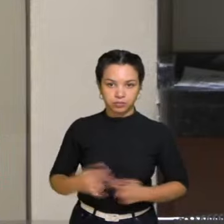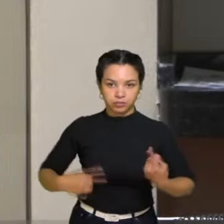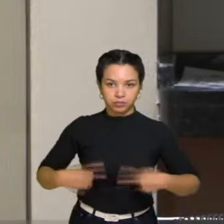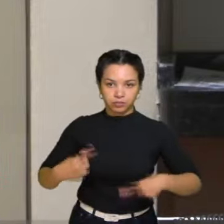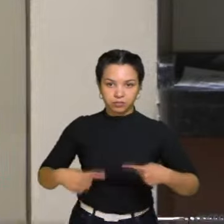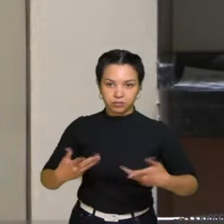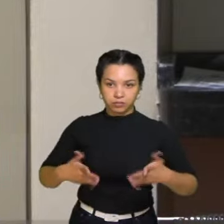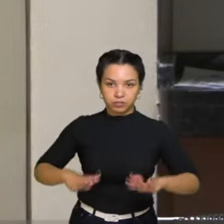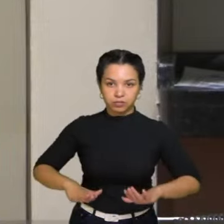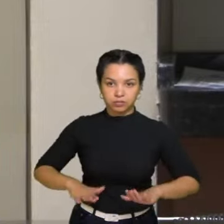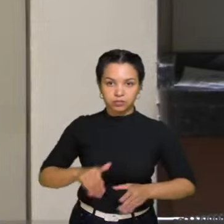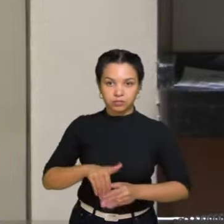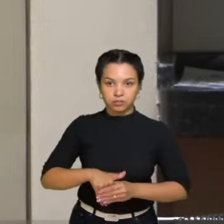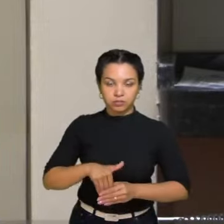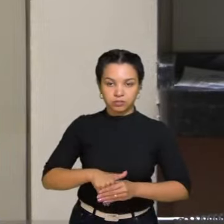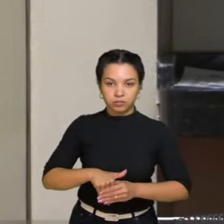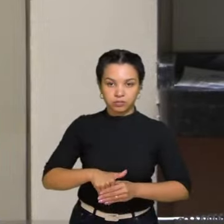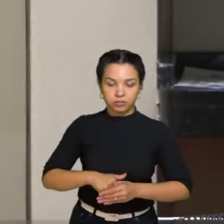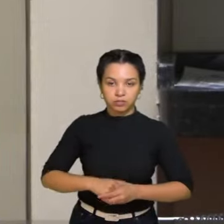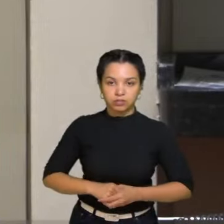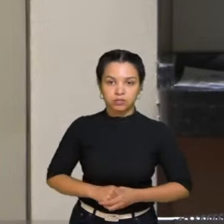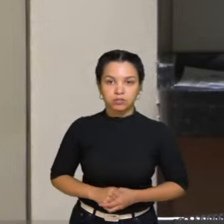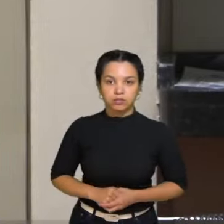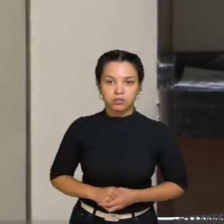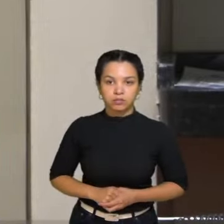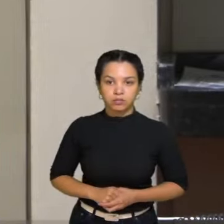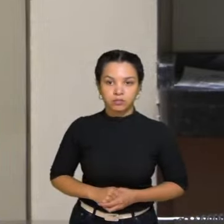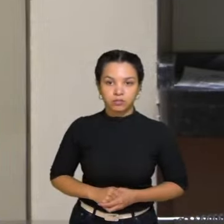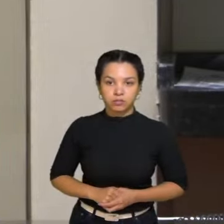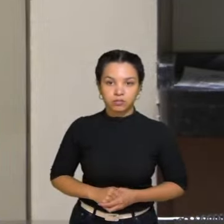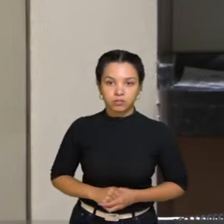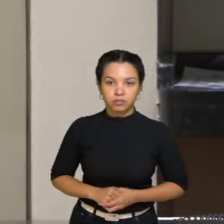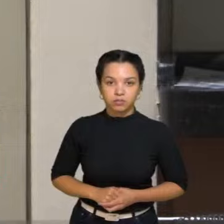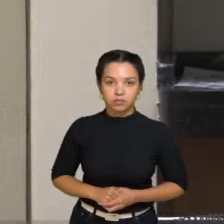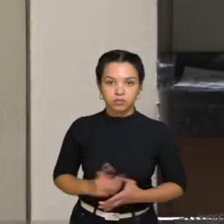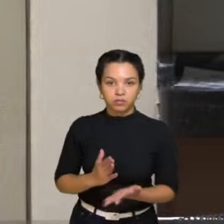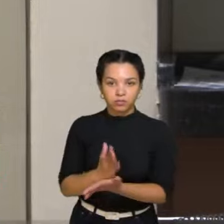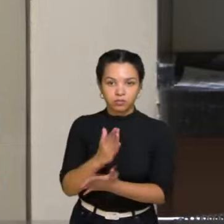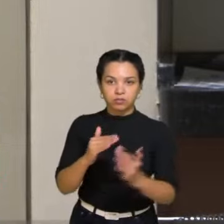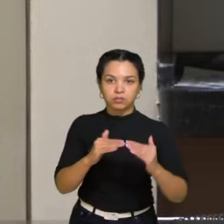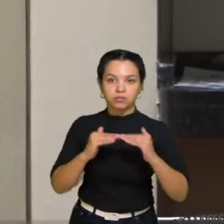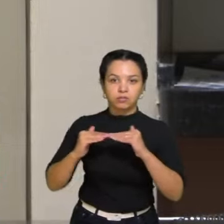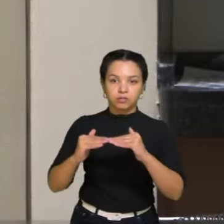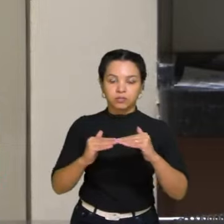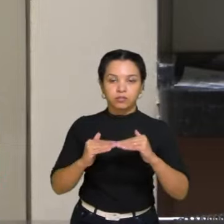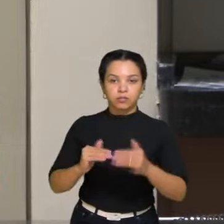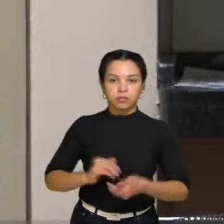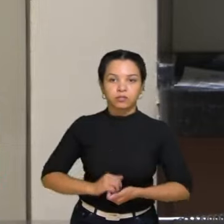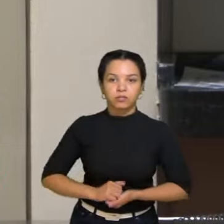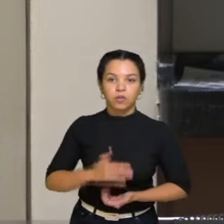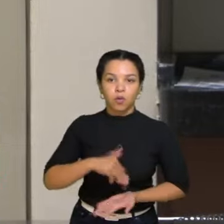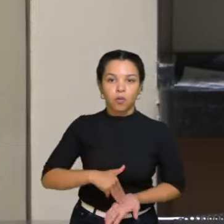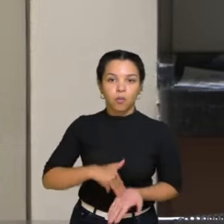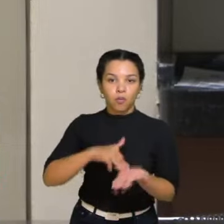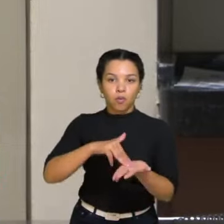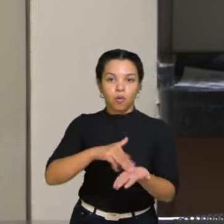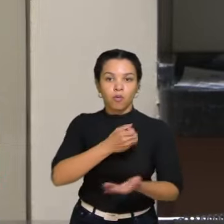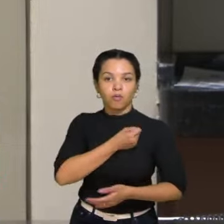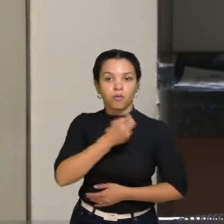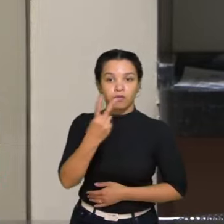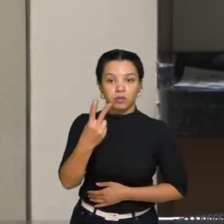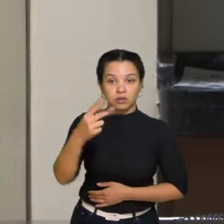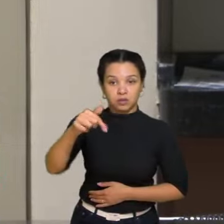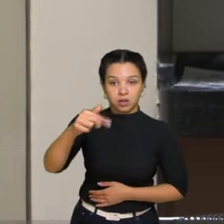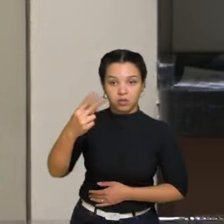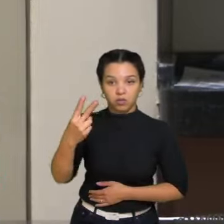havendo quem queira discutir, em votação. Deputados que aprovam, permaneçam como se encontram. Aprovado por unanimidade. Moções 27 e